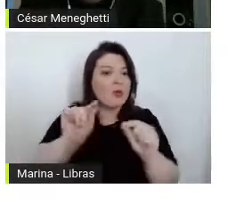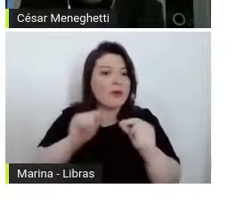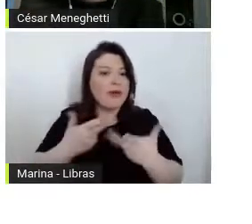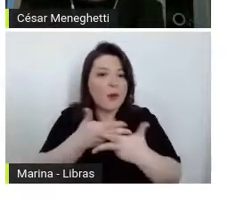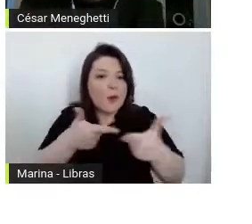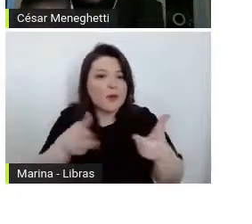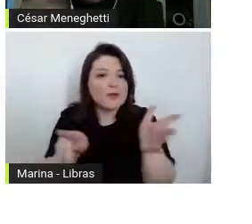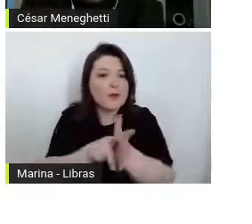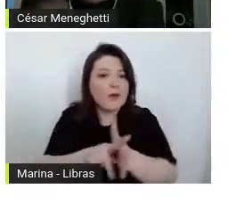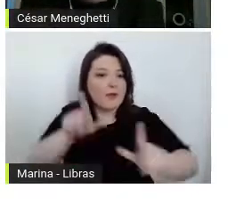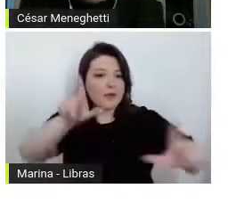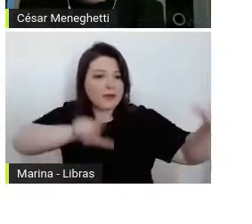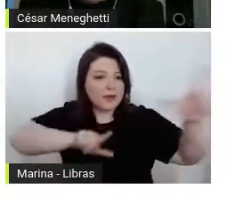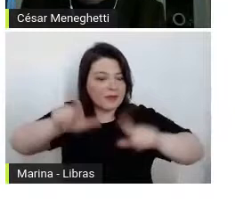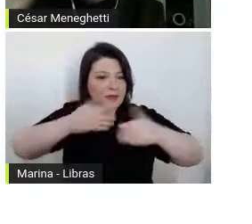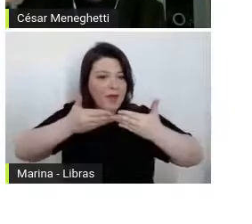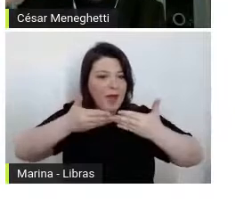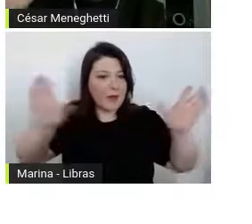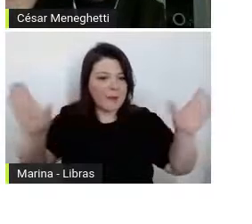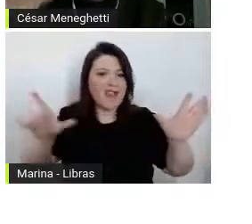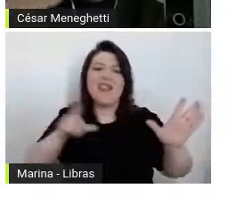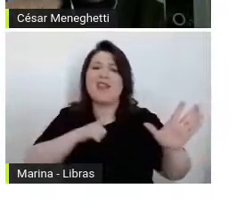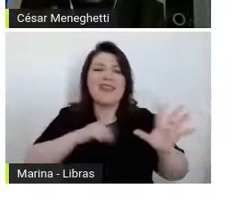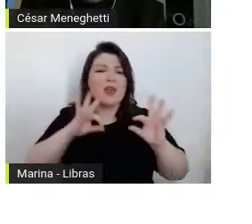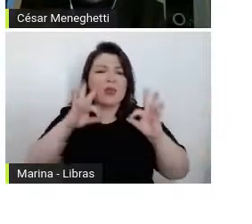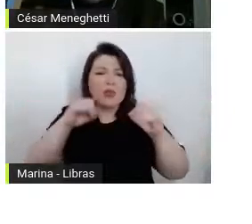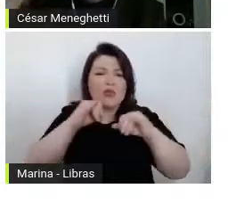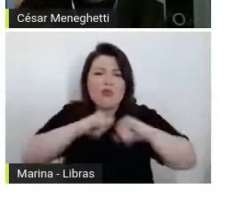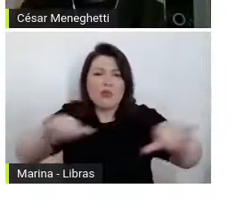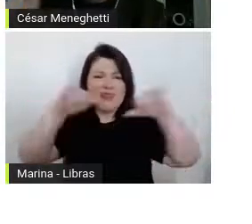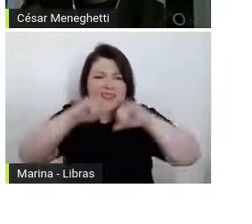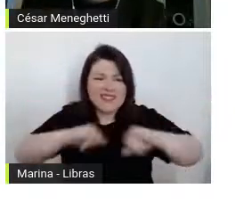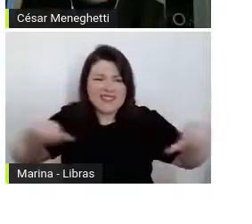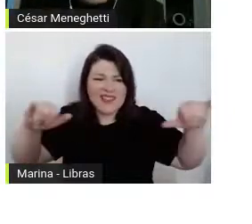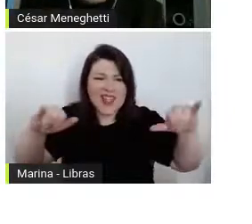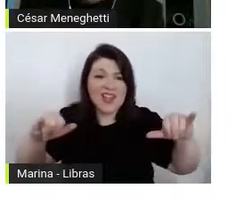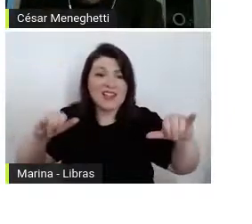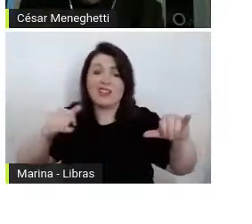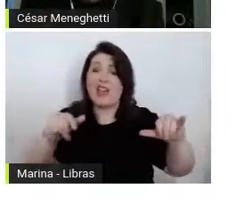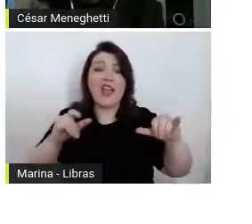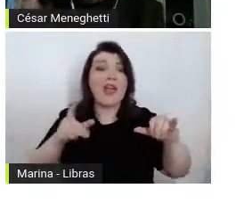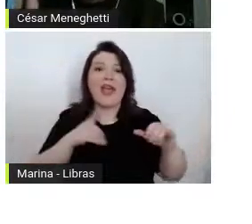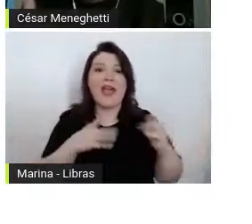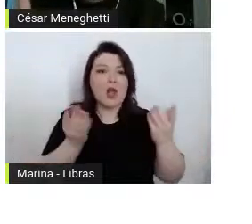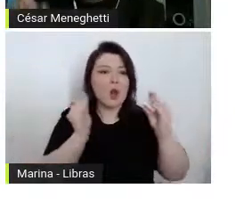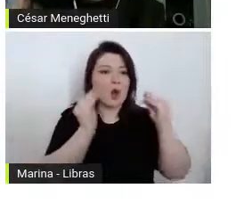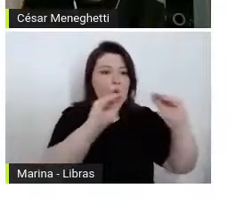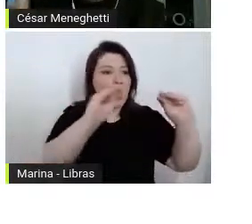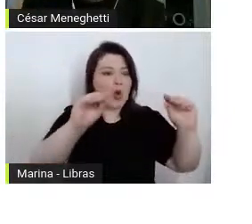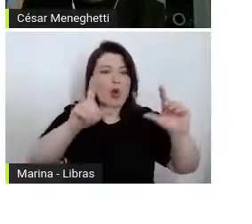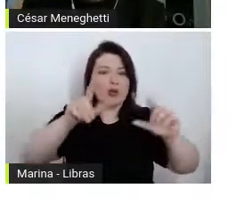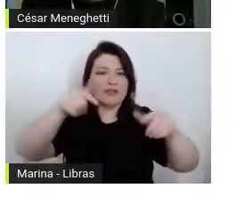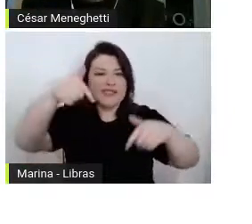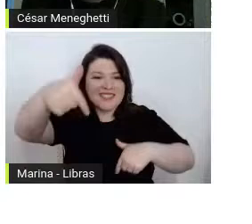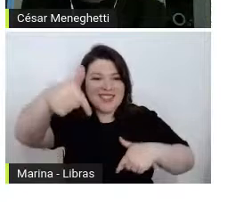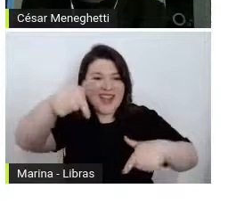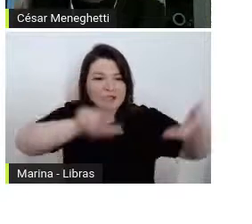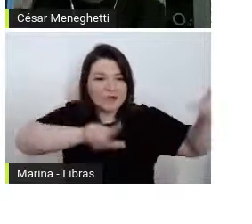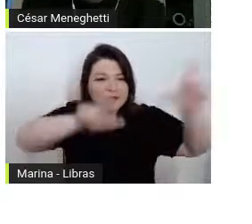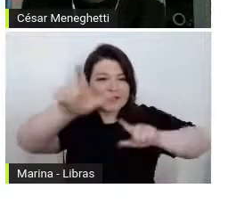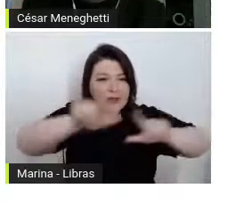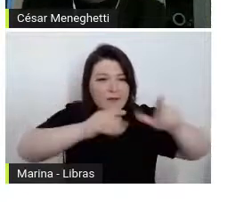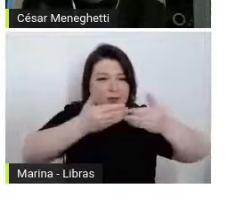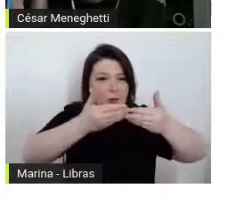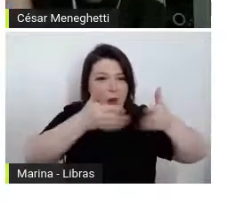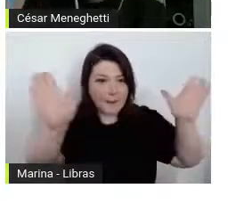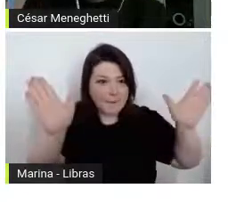as publicidades, todos os intervalos, deixou só o conteúdo de 7 TVs abertas. E ele falou, eu vou exibir esse documentário